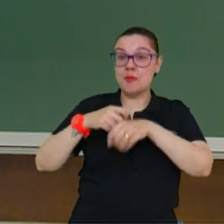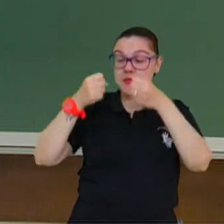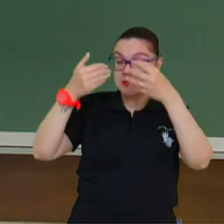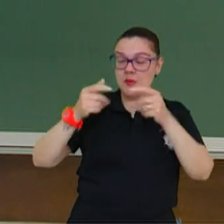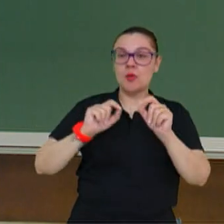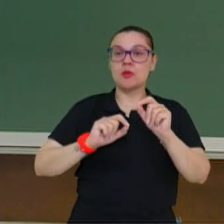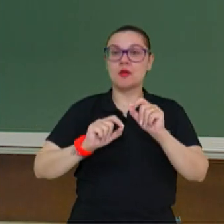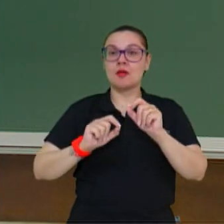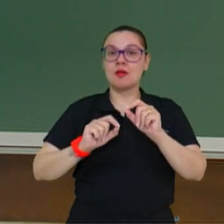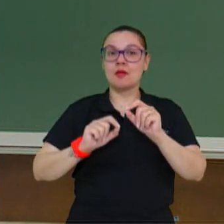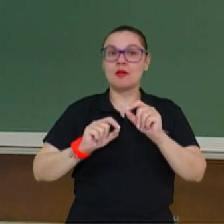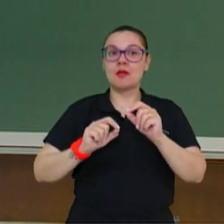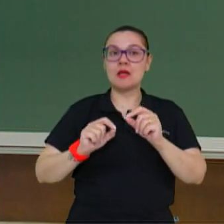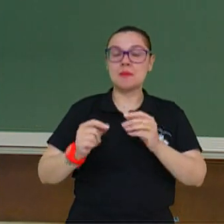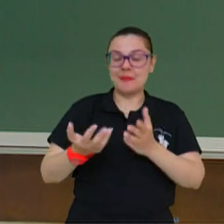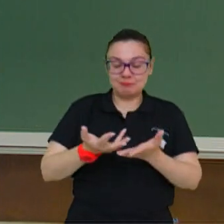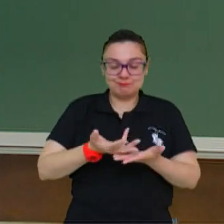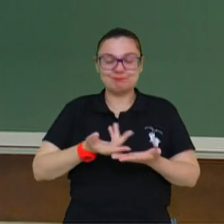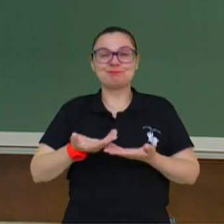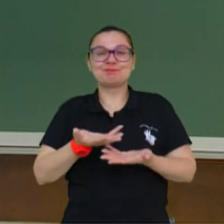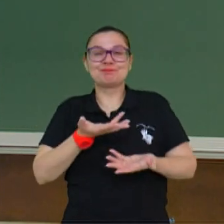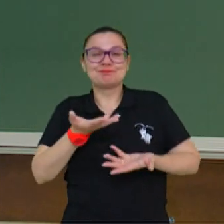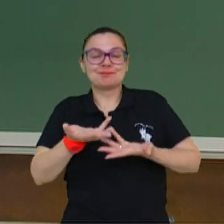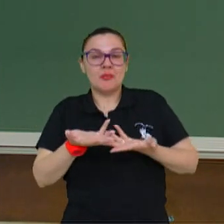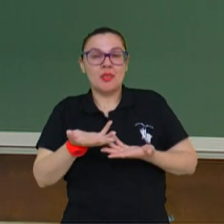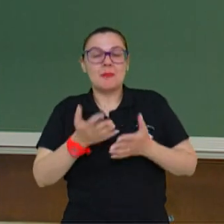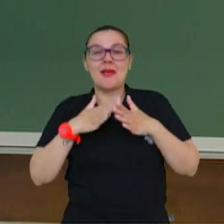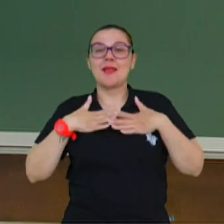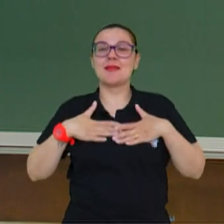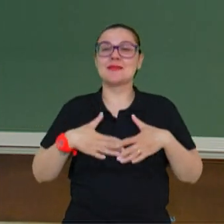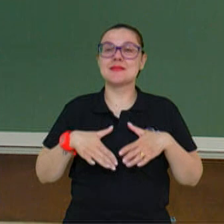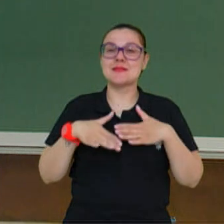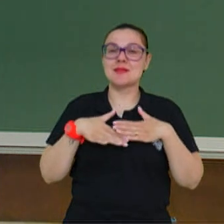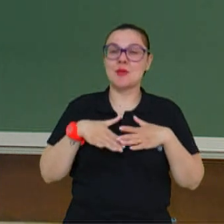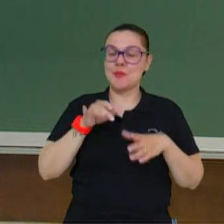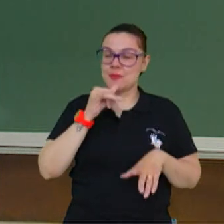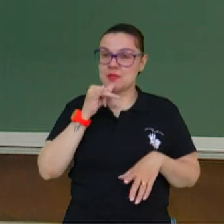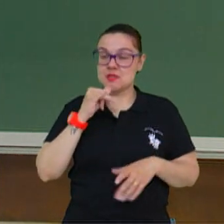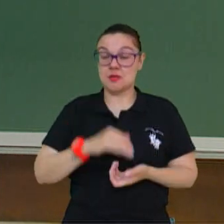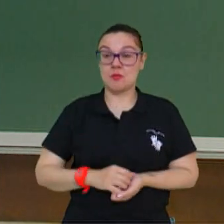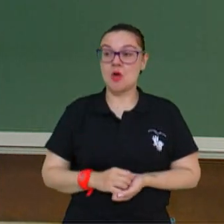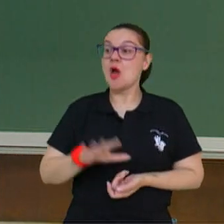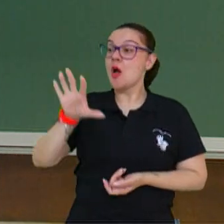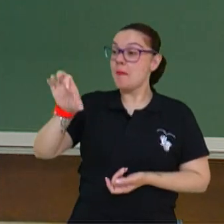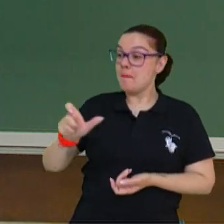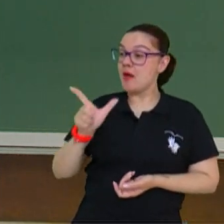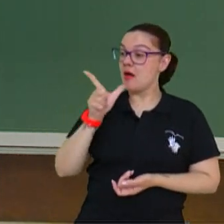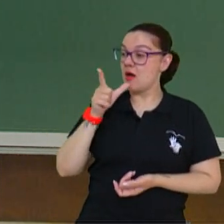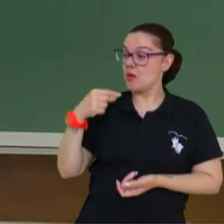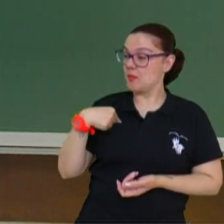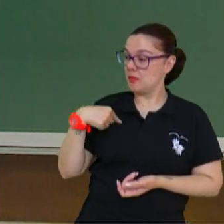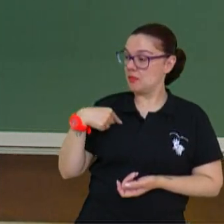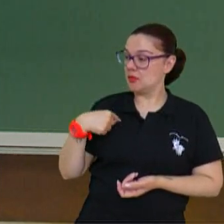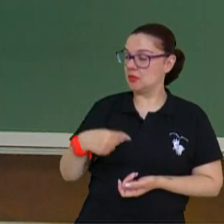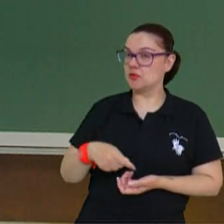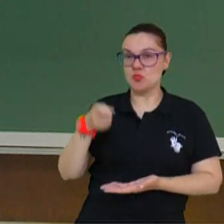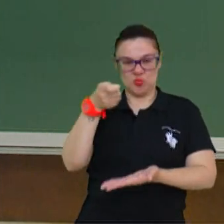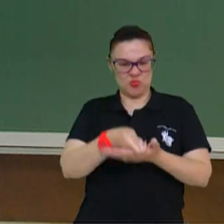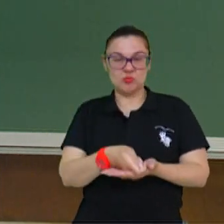quê? Caráter o quê? Mais polido, meus amigos. Se eu peço para alguém assim, se eu falo para alguém assim, ó, pegue a água para mim, estou